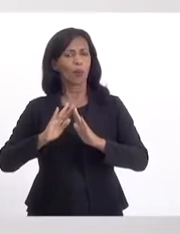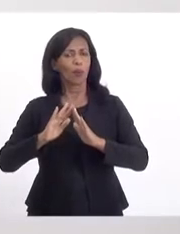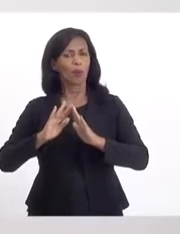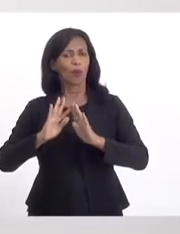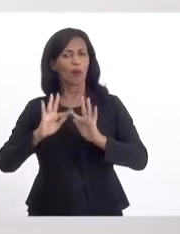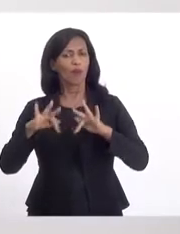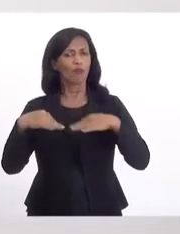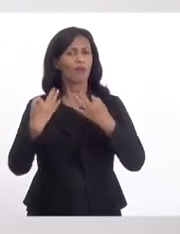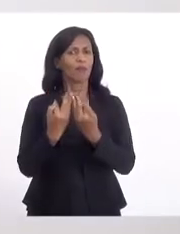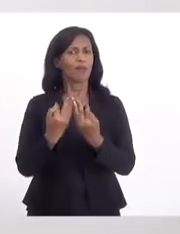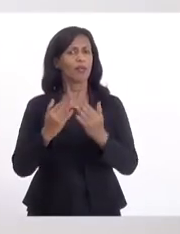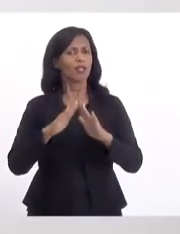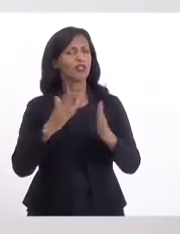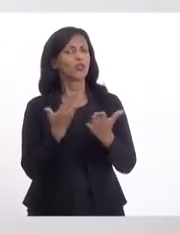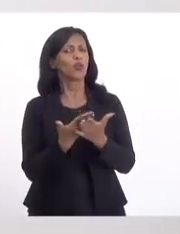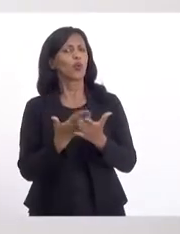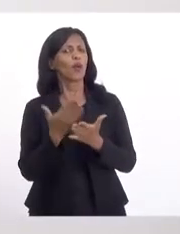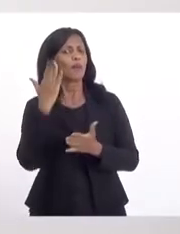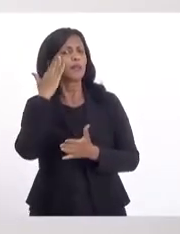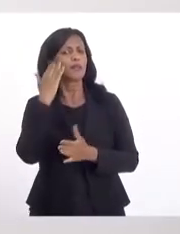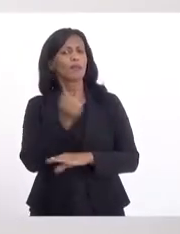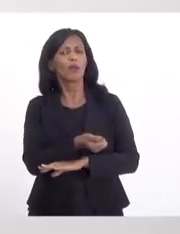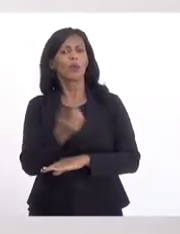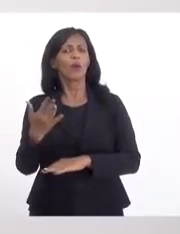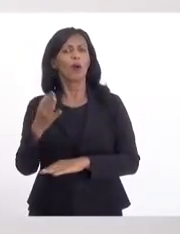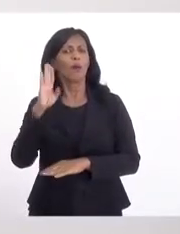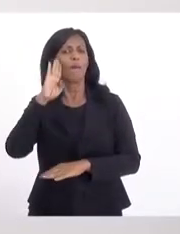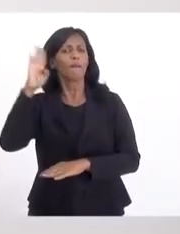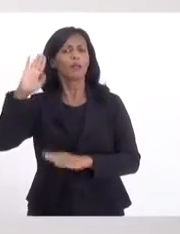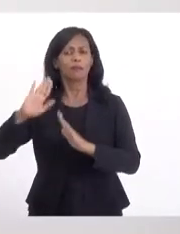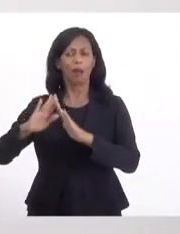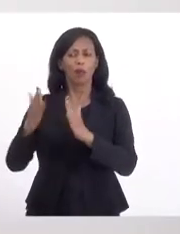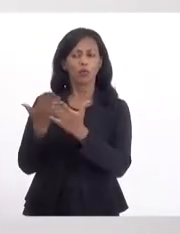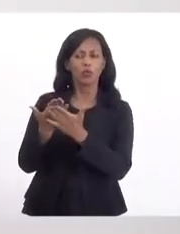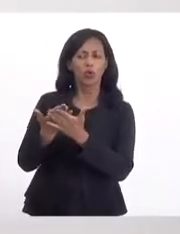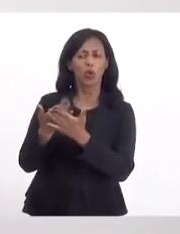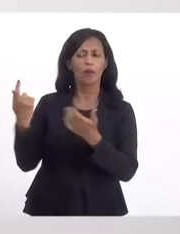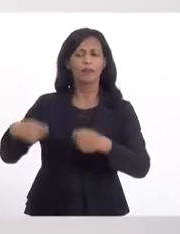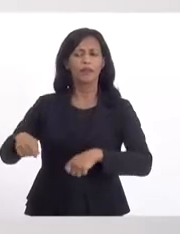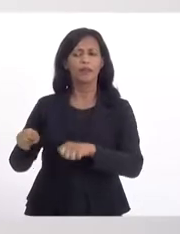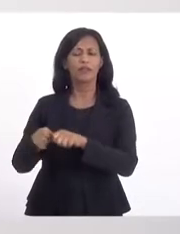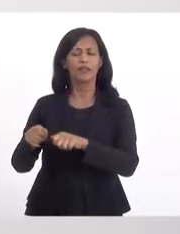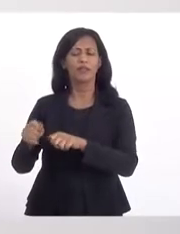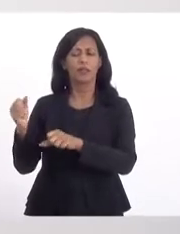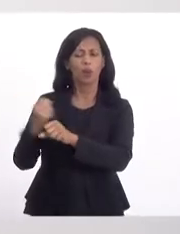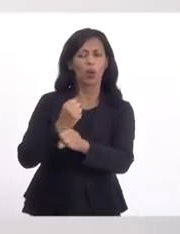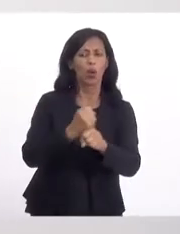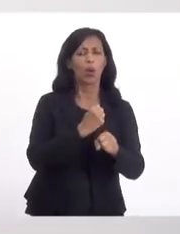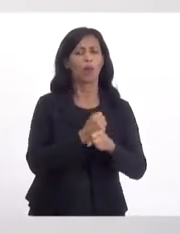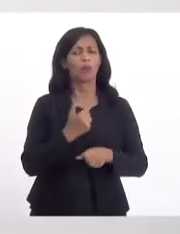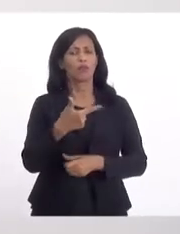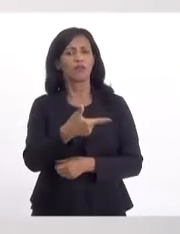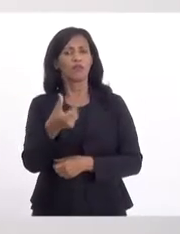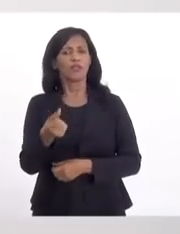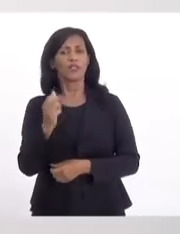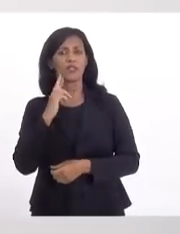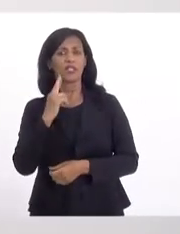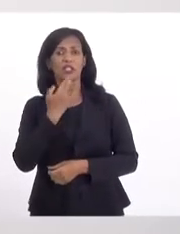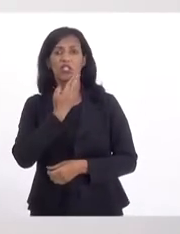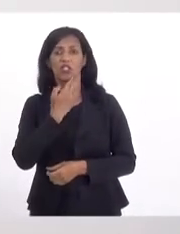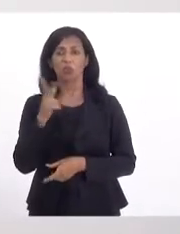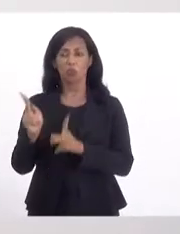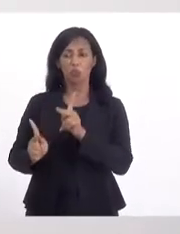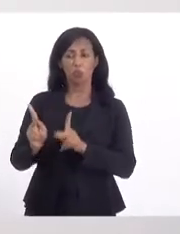para saber quais são as escolas prioritárias. Né? 26 restaurantes